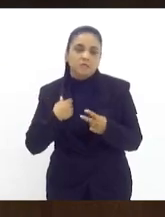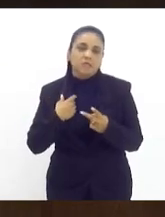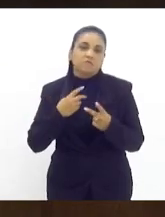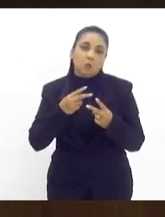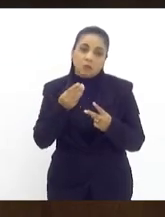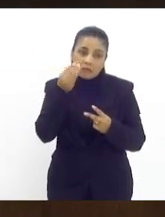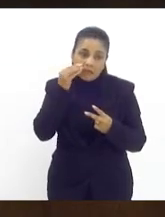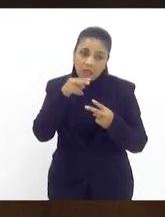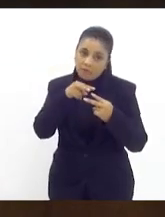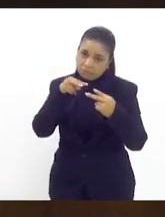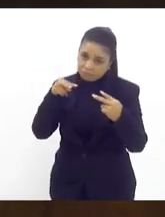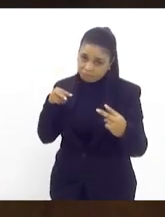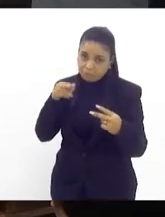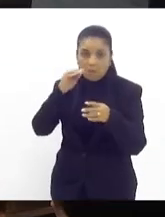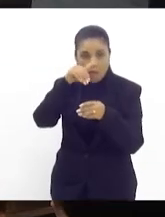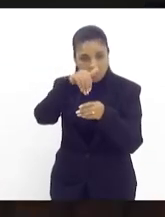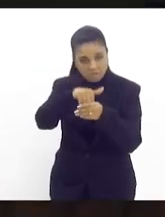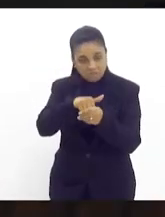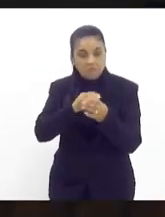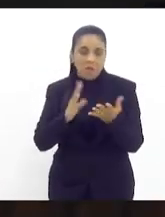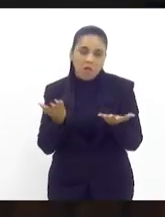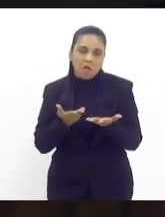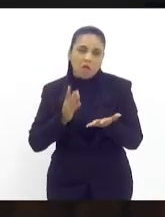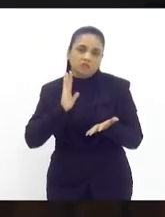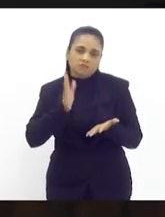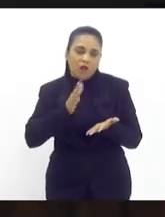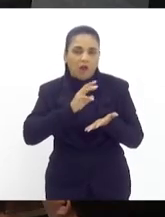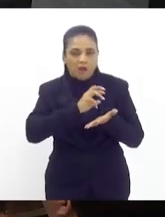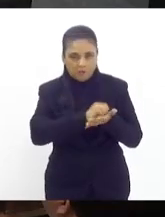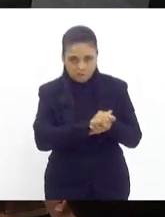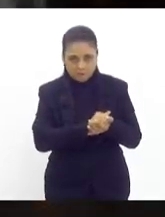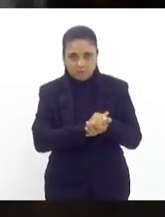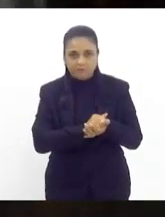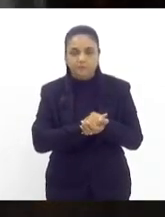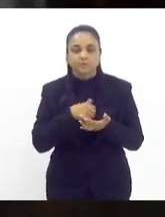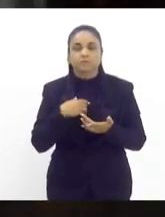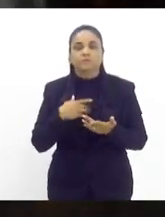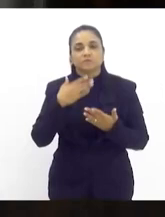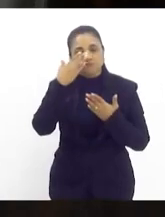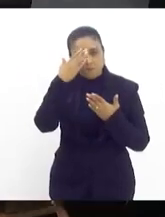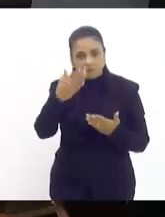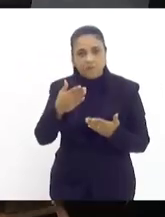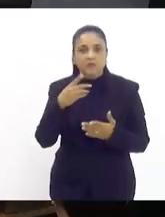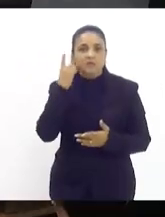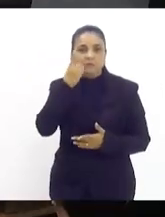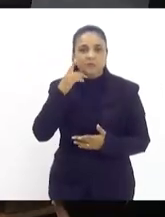remota, mas caso não consiga, já está registrado. Está consignado, deputado. Obrigado. Deputado Tiago Galhaço.